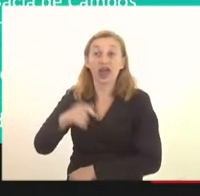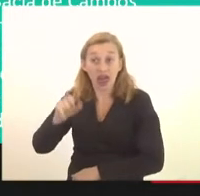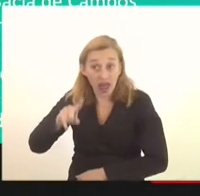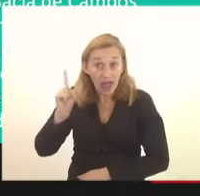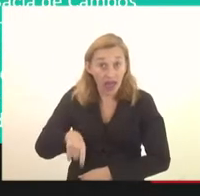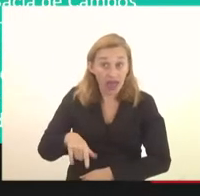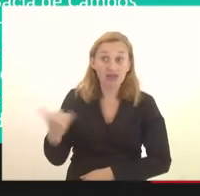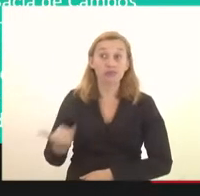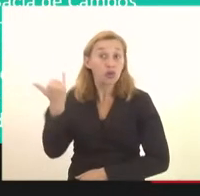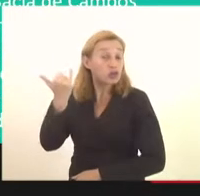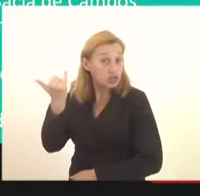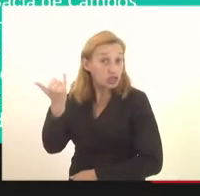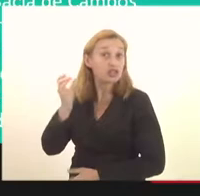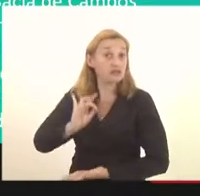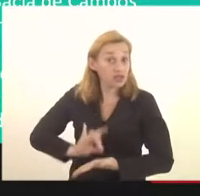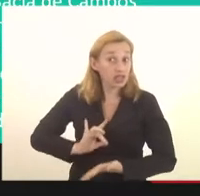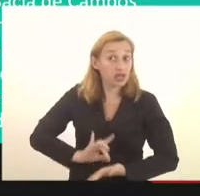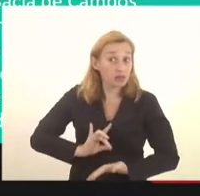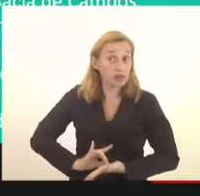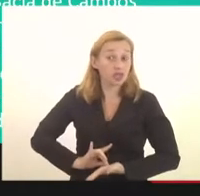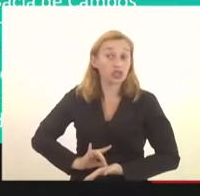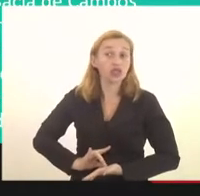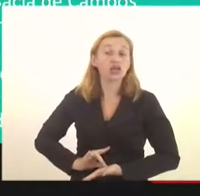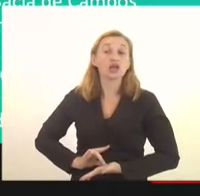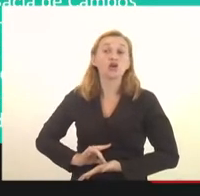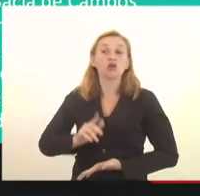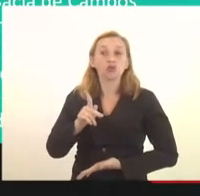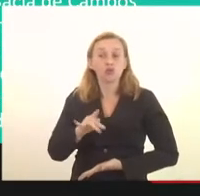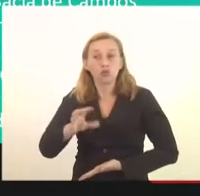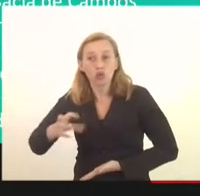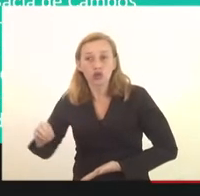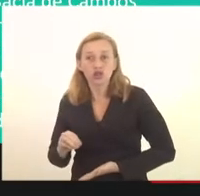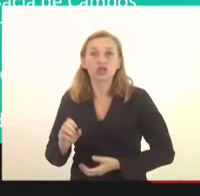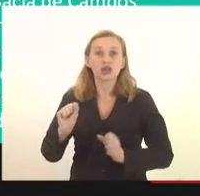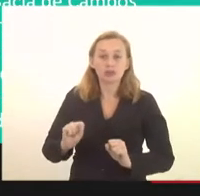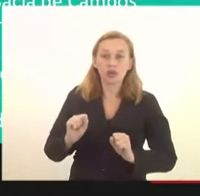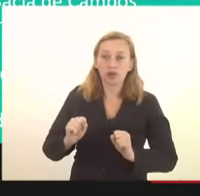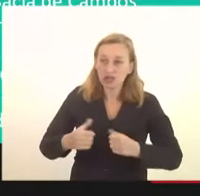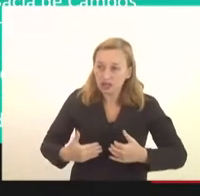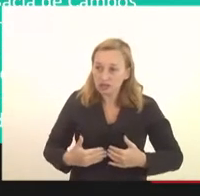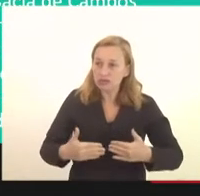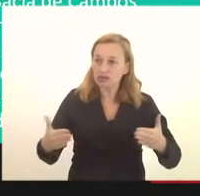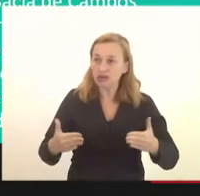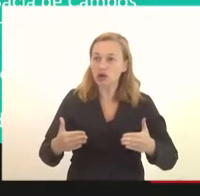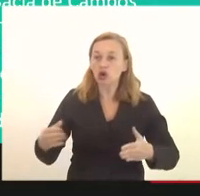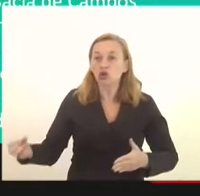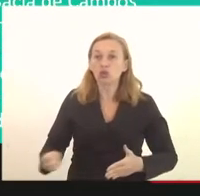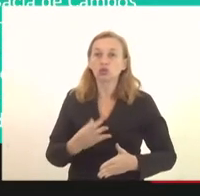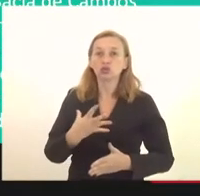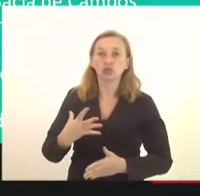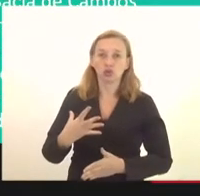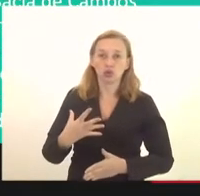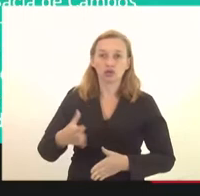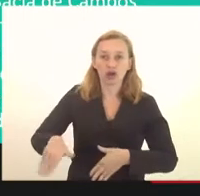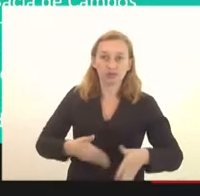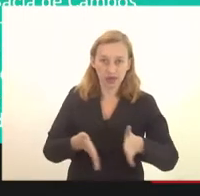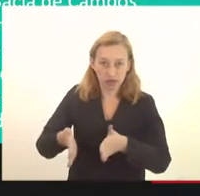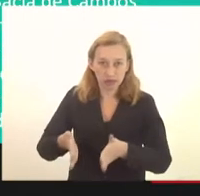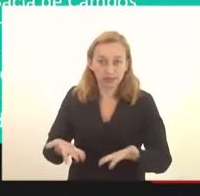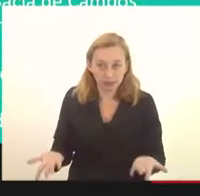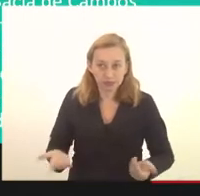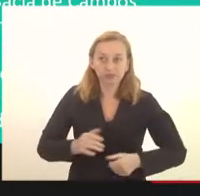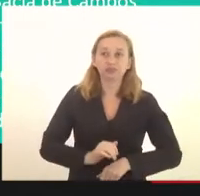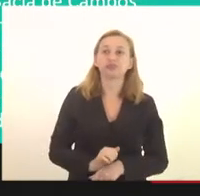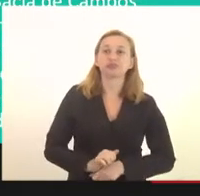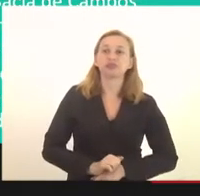pode, como a gente diz na indústria petrolífera, ele é um poço que pode abrir um novo play para a exploração, né? O pré-sal está muito concentrado aqui, ou